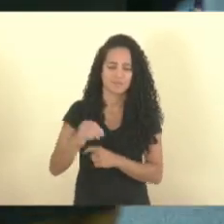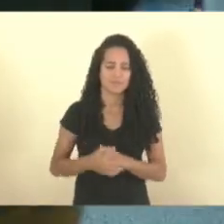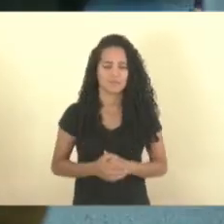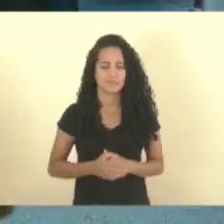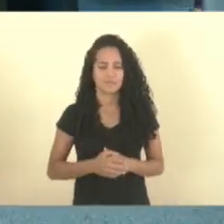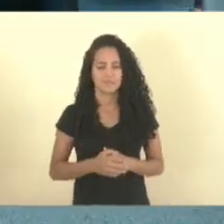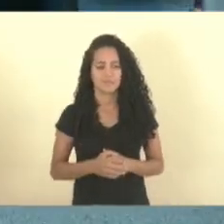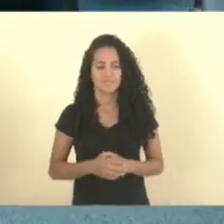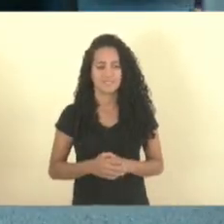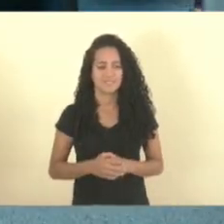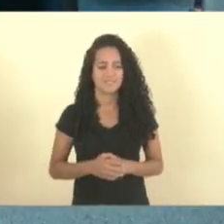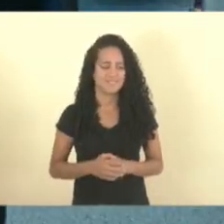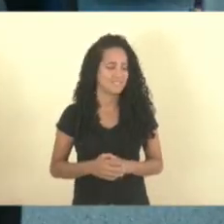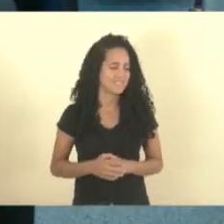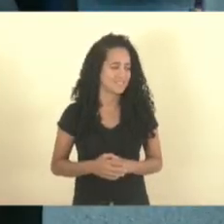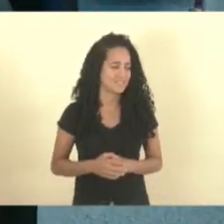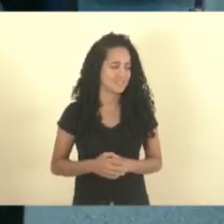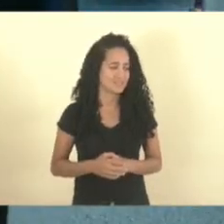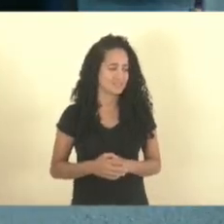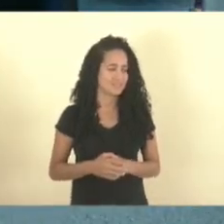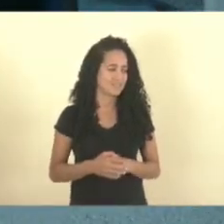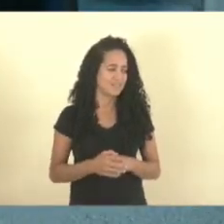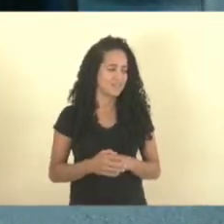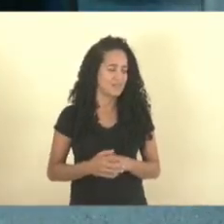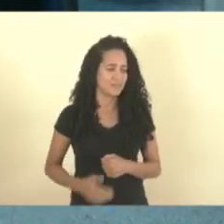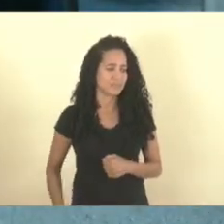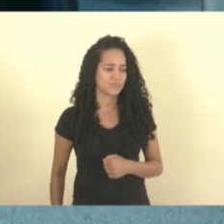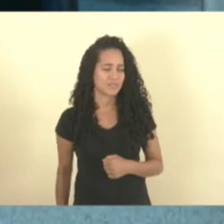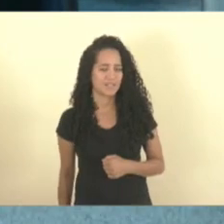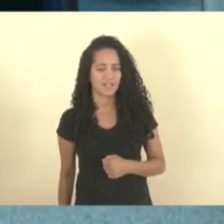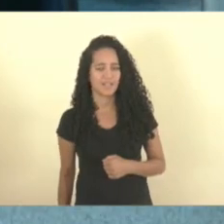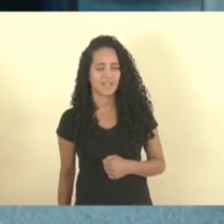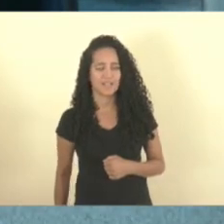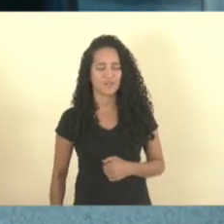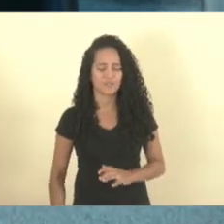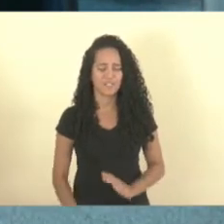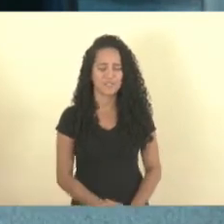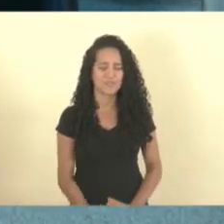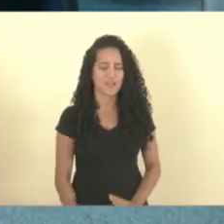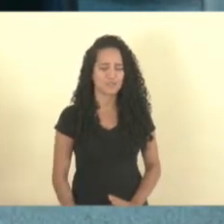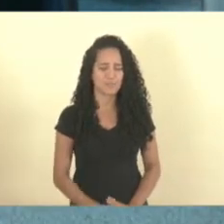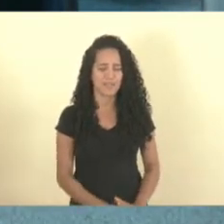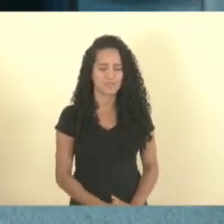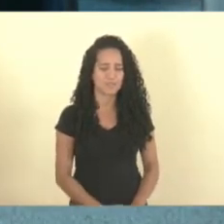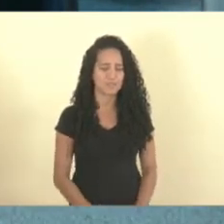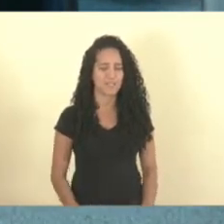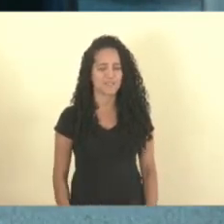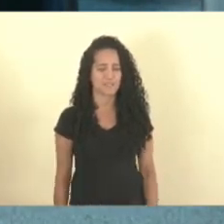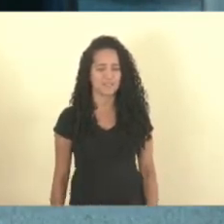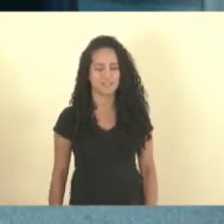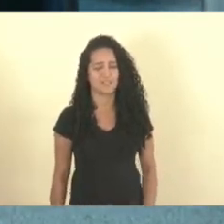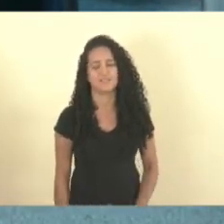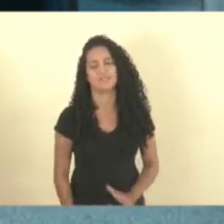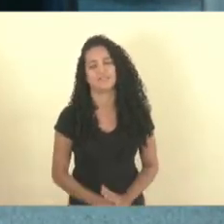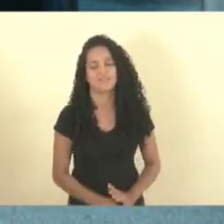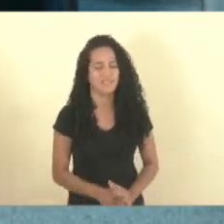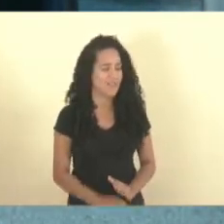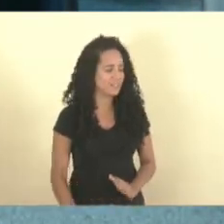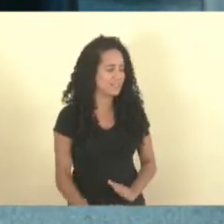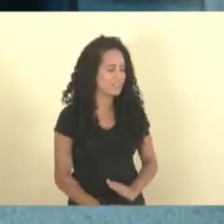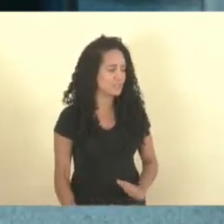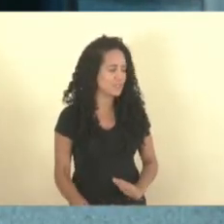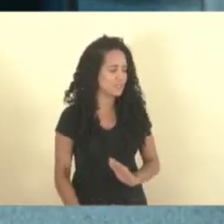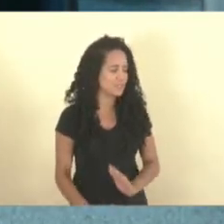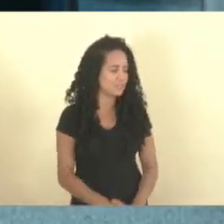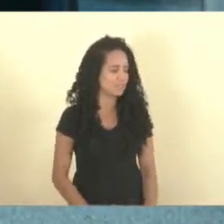Deputado Adilson, a gente não quer só muito obrigado, não. A gente quer um Pão Brote para cada deputado e deputada na sessão de amanhã. Com